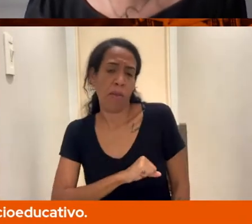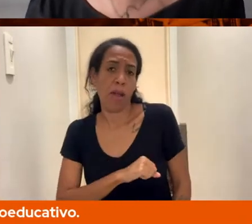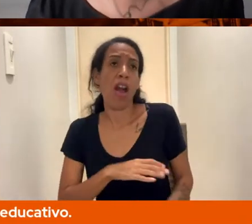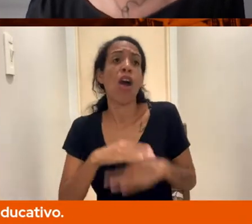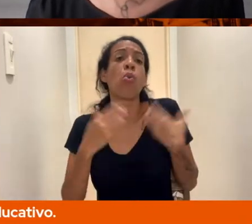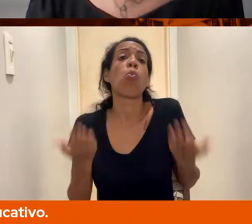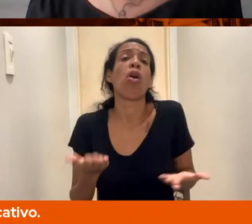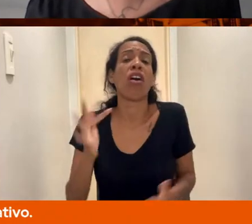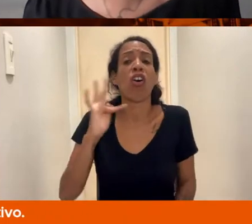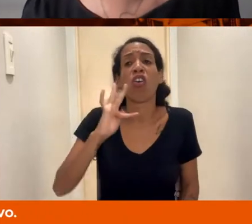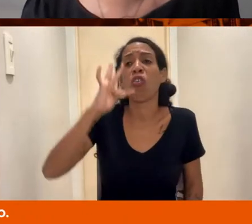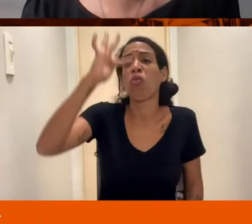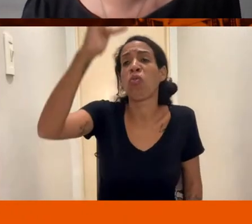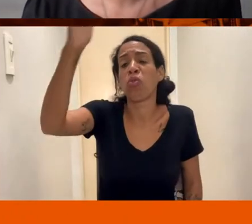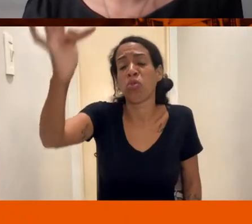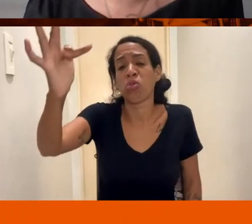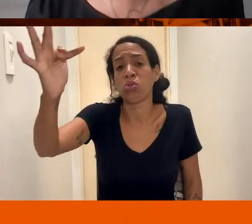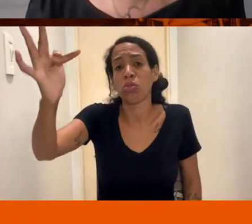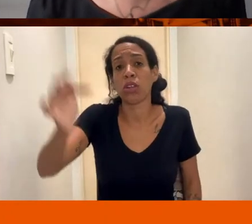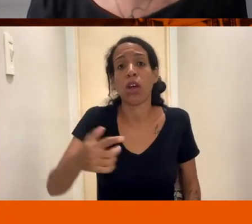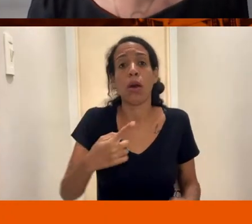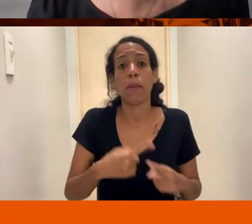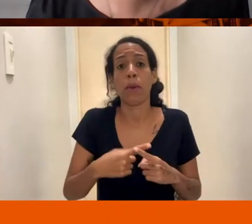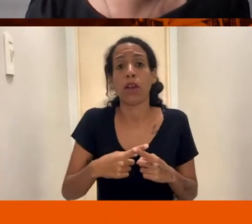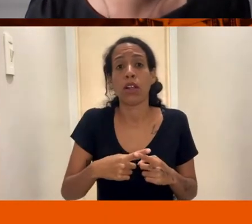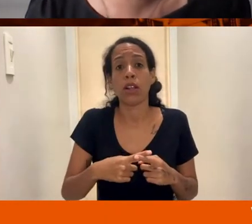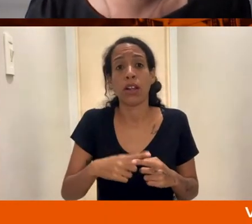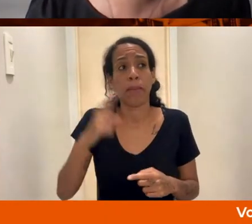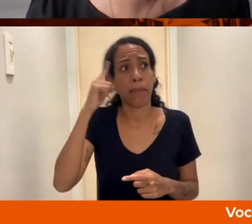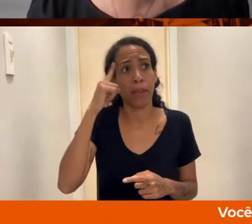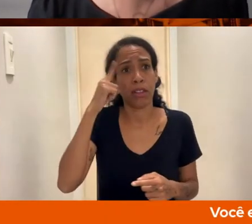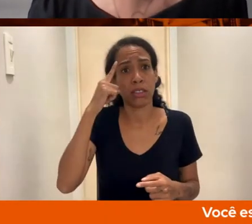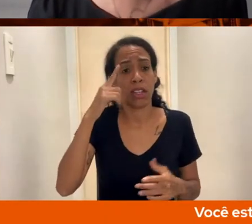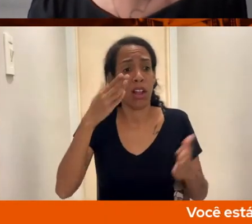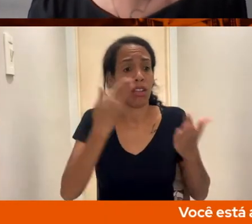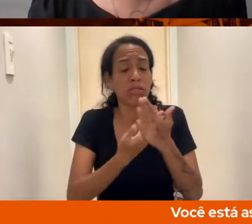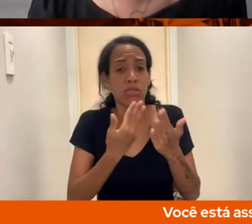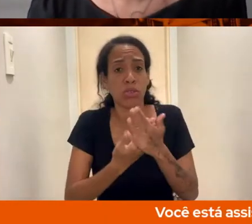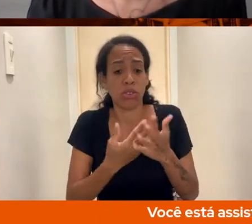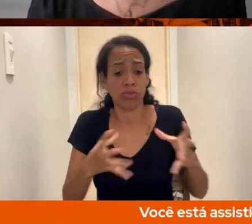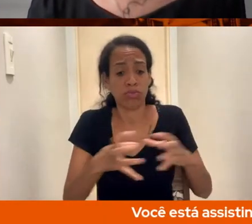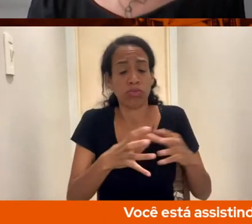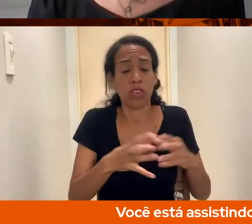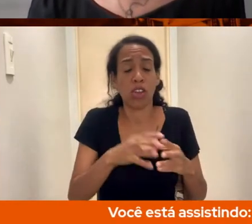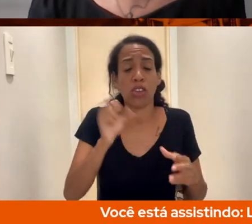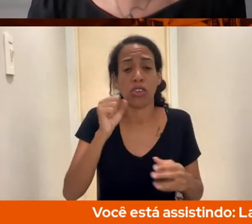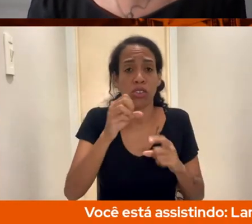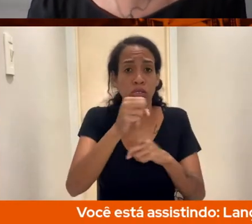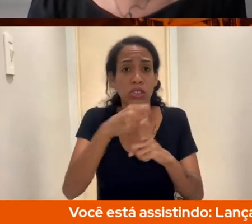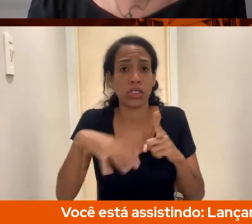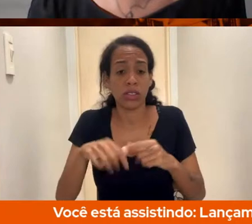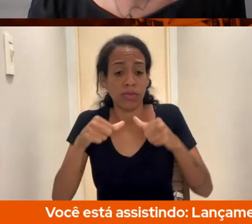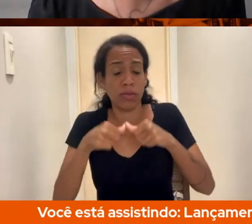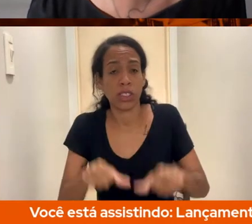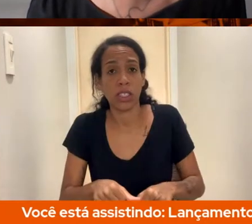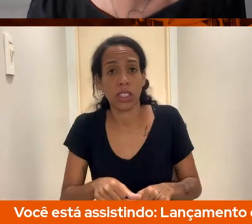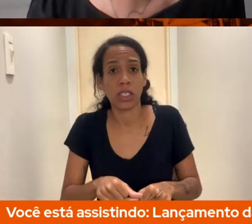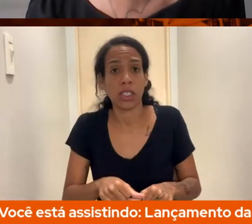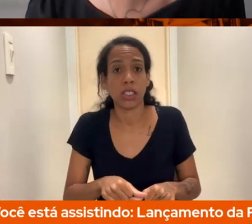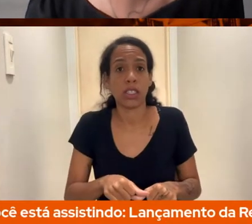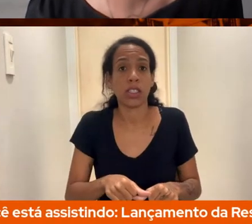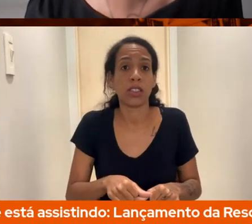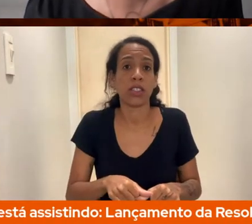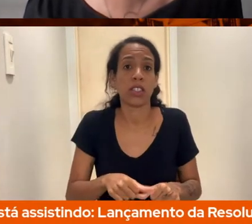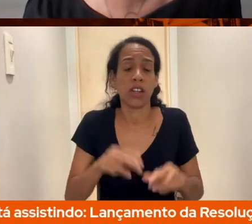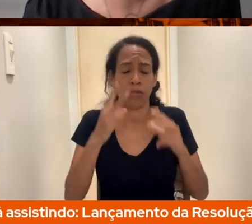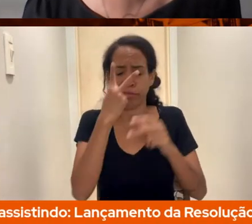Se permitirmos a mutilação do ECA, a militarização das escolas e da socioeducação, se permanecermos de